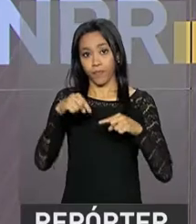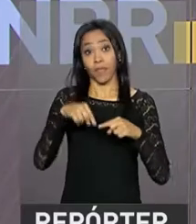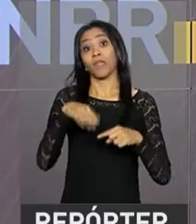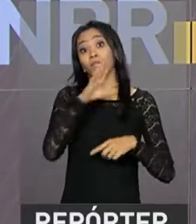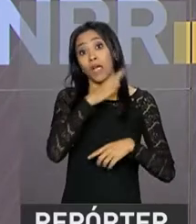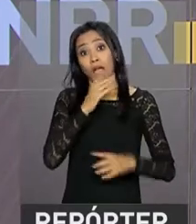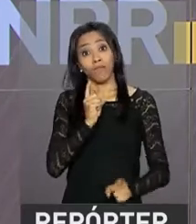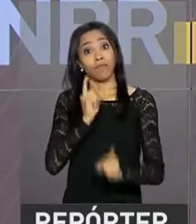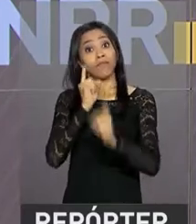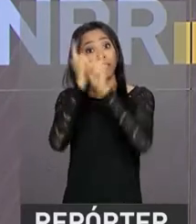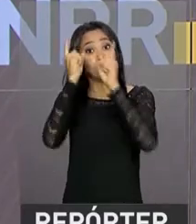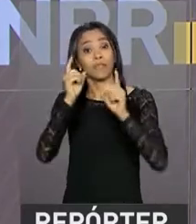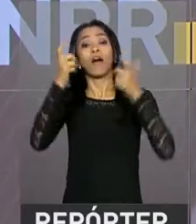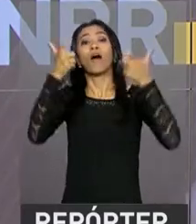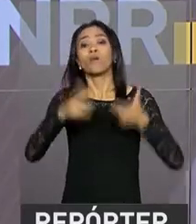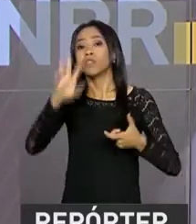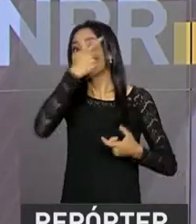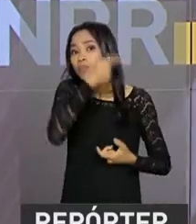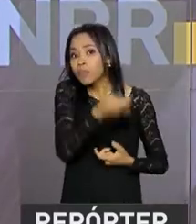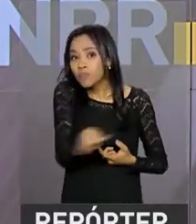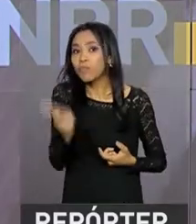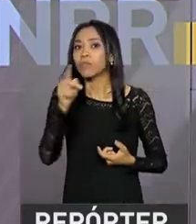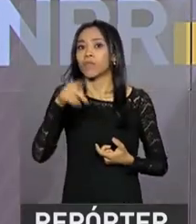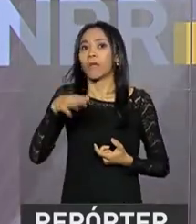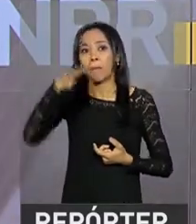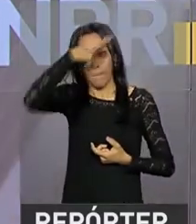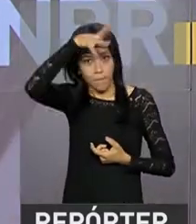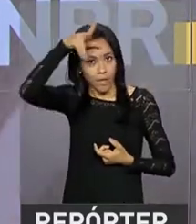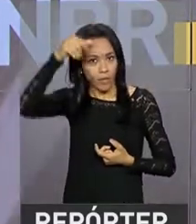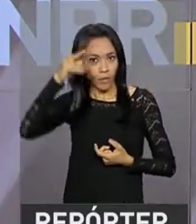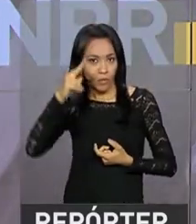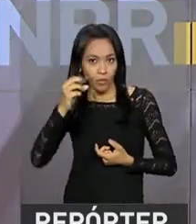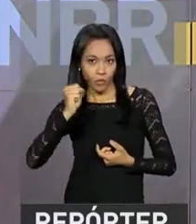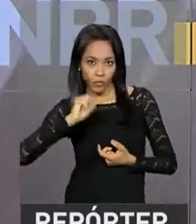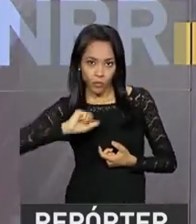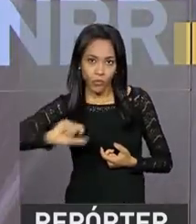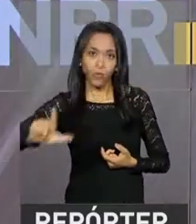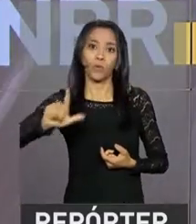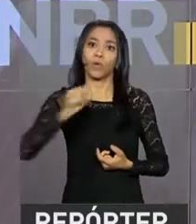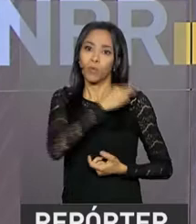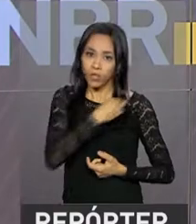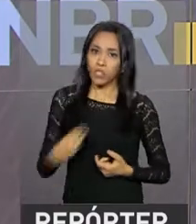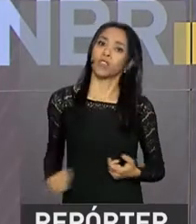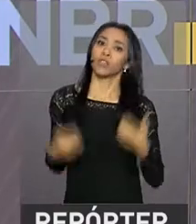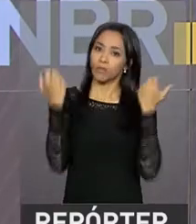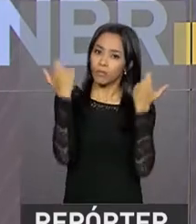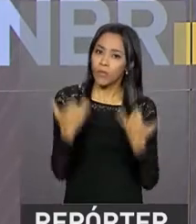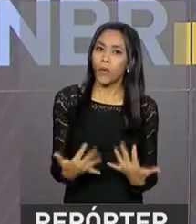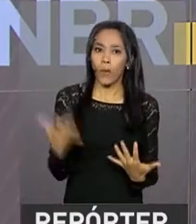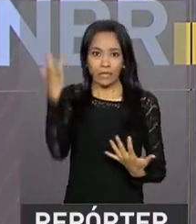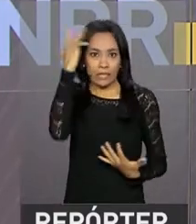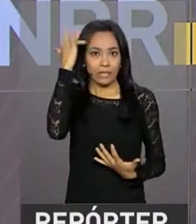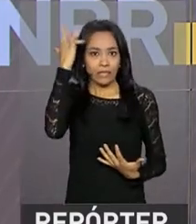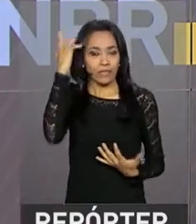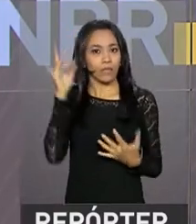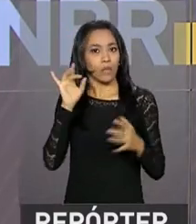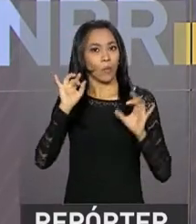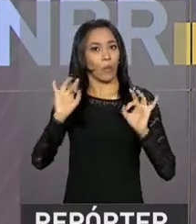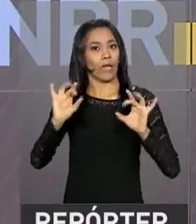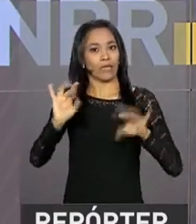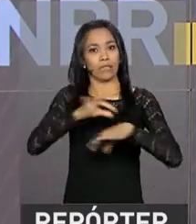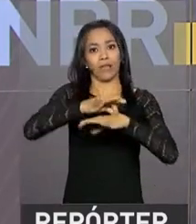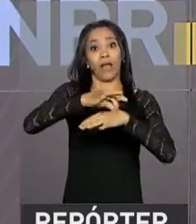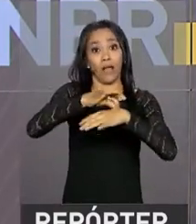a mato grosso do sul o ministro da agricultura reafirmou a qualidade da carne brasileira blairo maggi